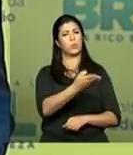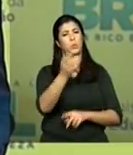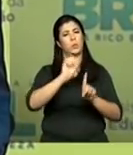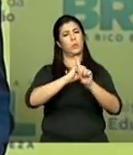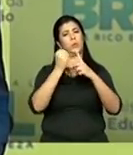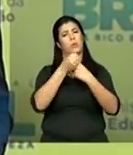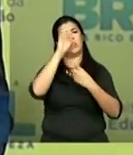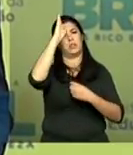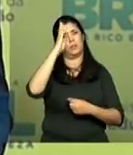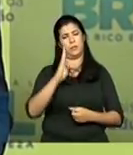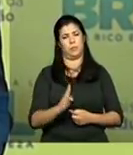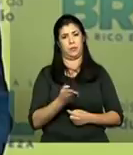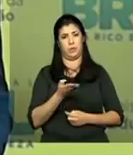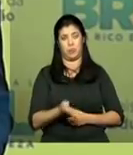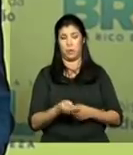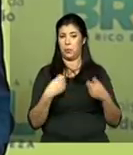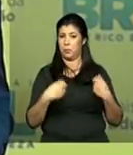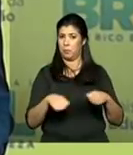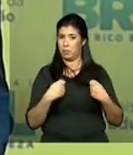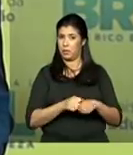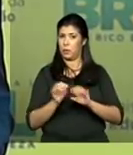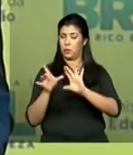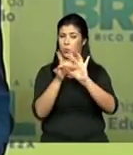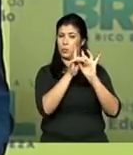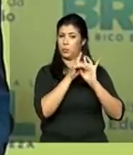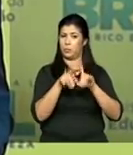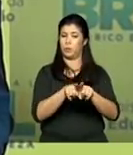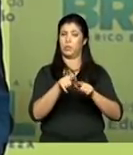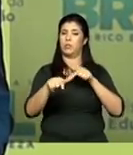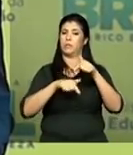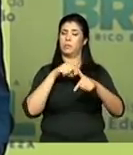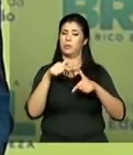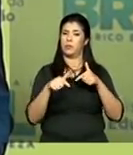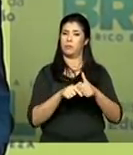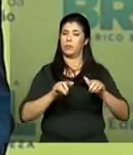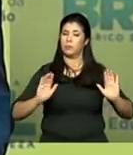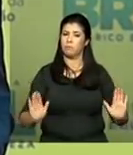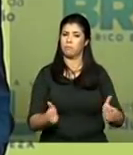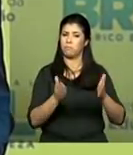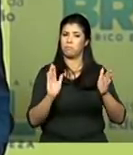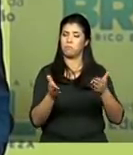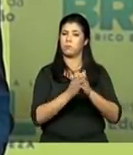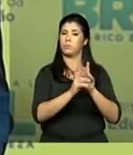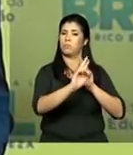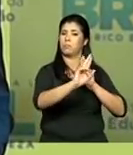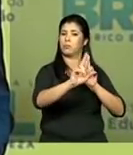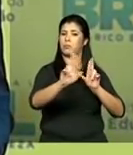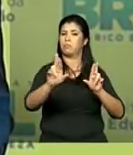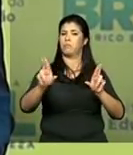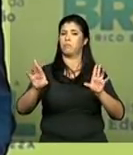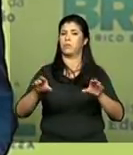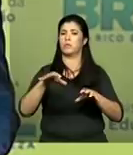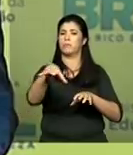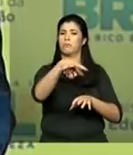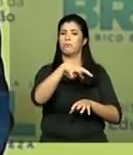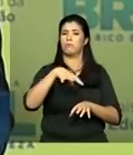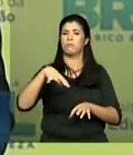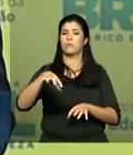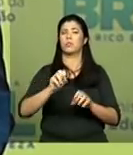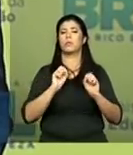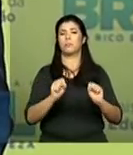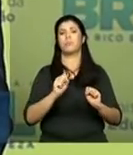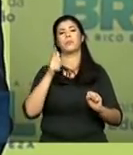sociedade brasileira, que deve se unir e trabalhar em suas diversas esferas para que isso